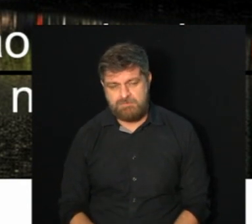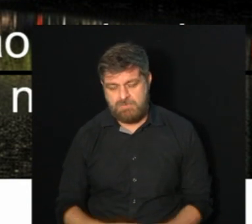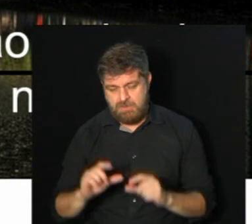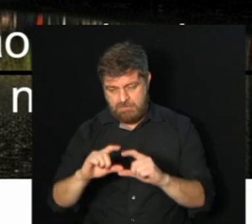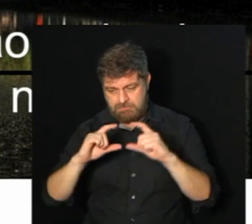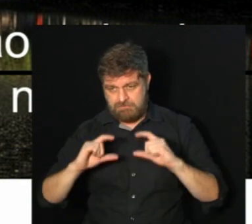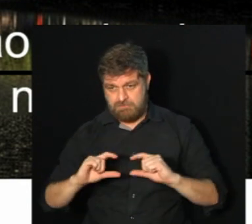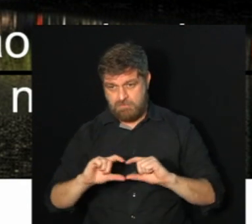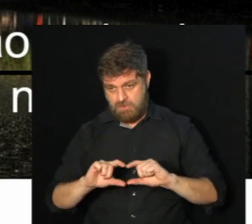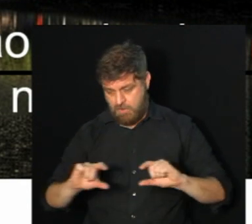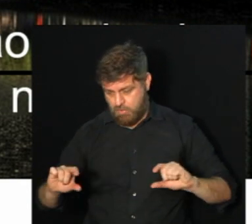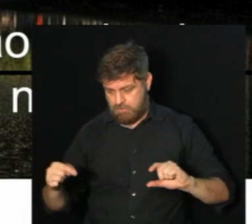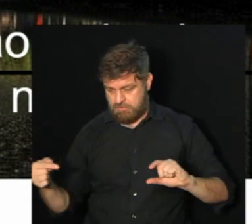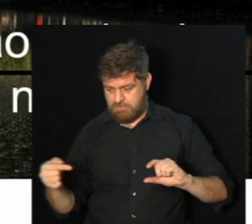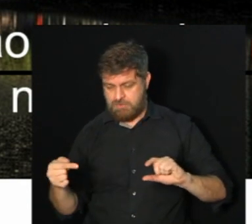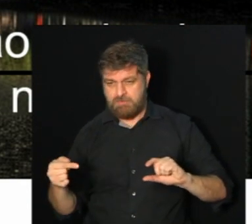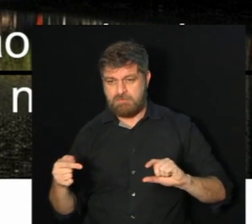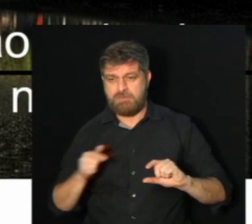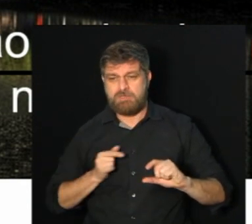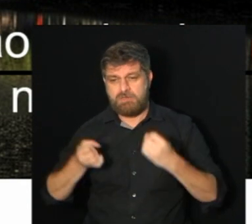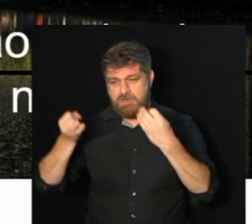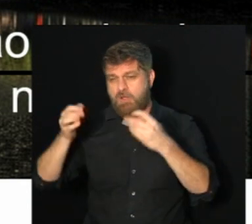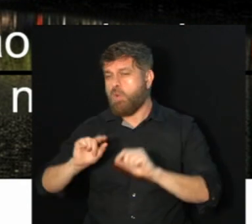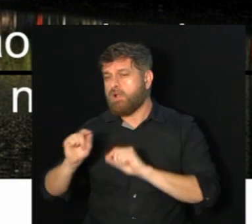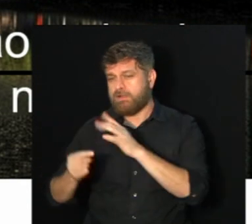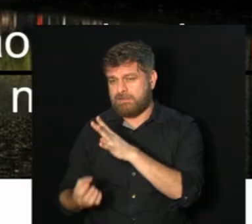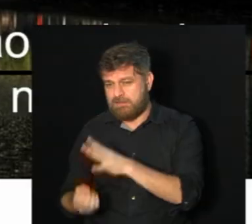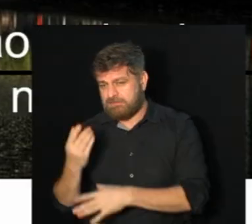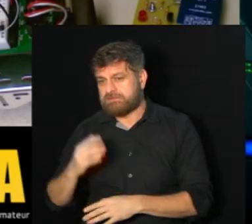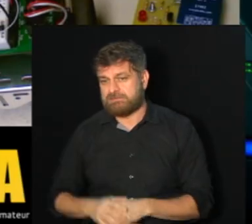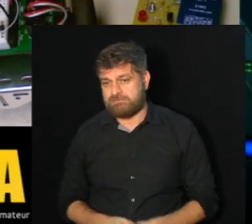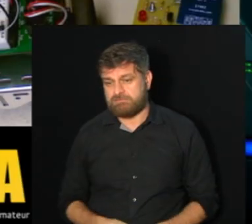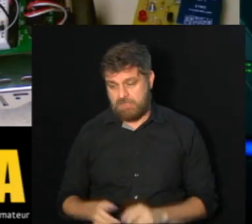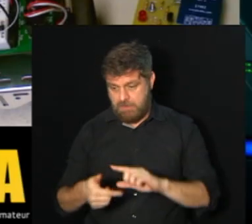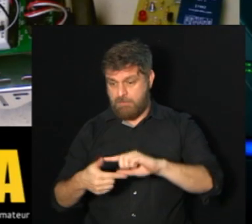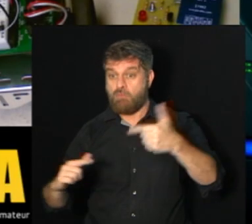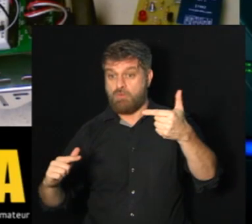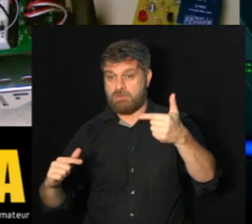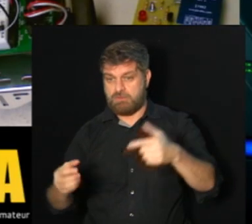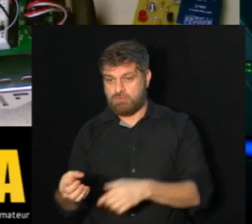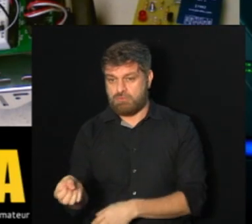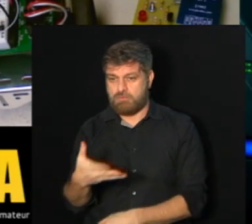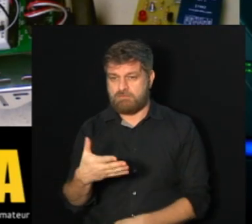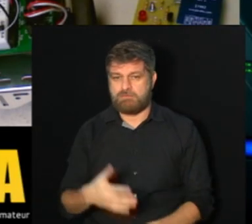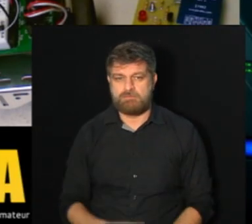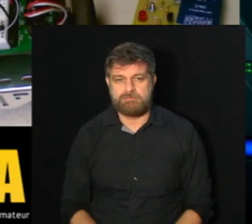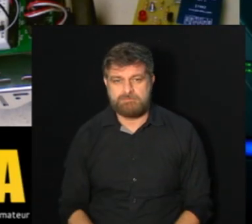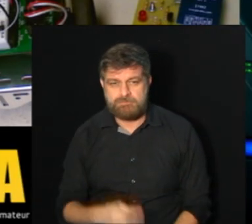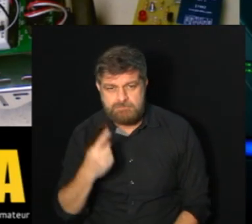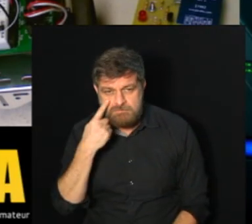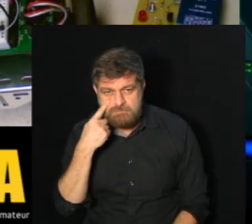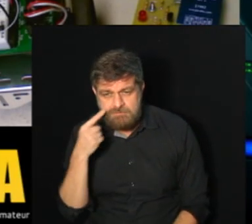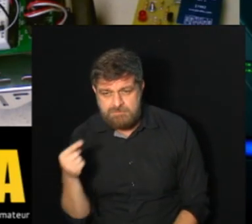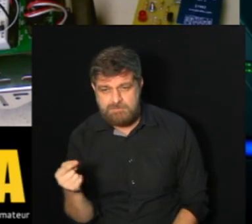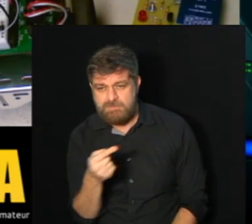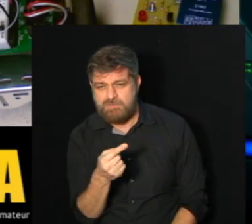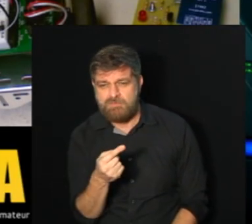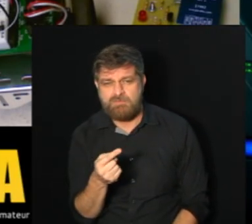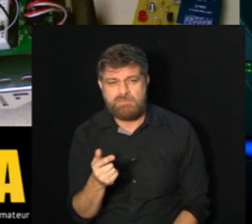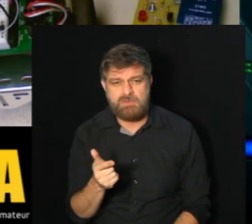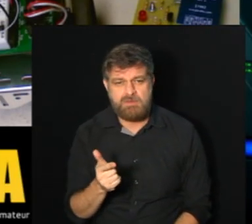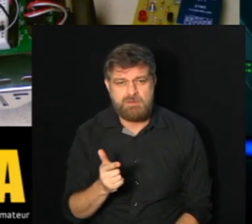aí, eu conto o que está acontecendo, é bastante moderna. Como vocês estão vendo aí, eu vou